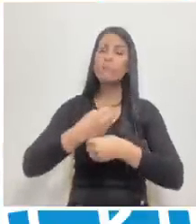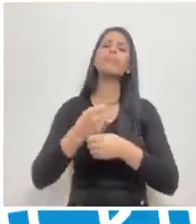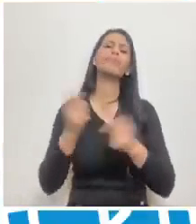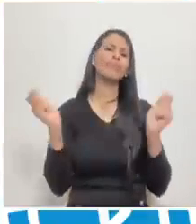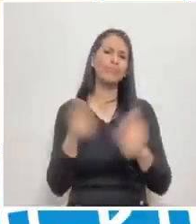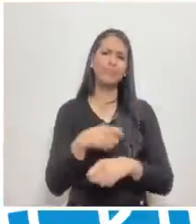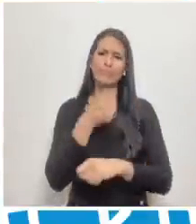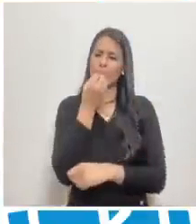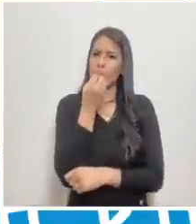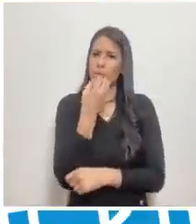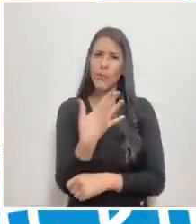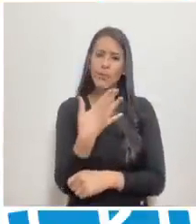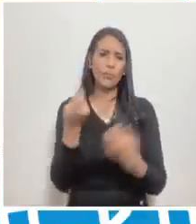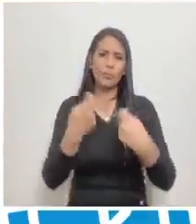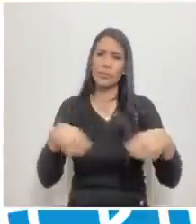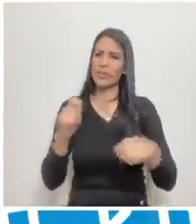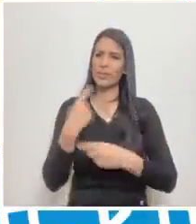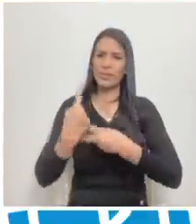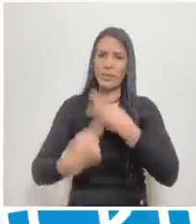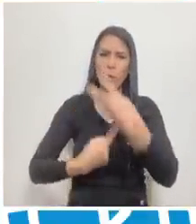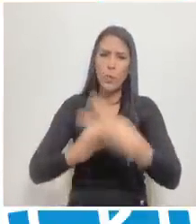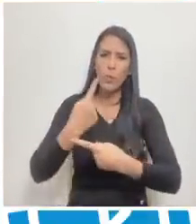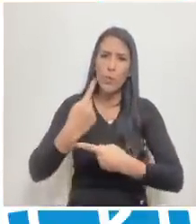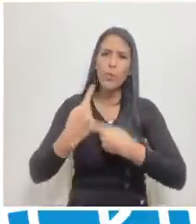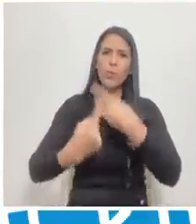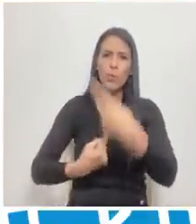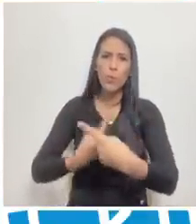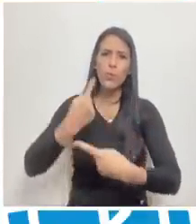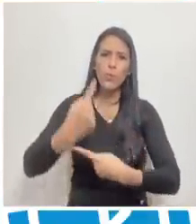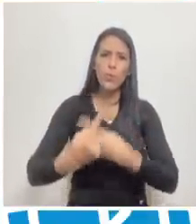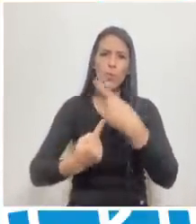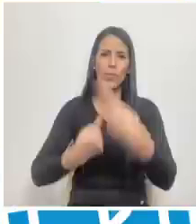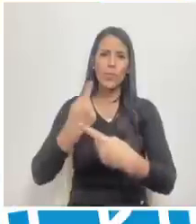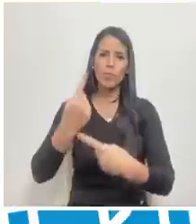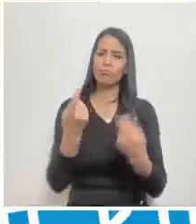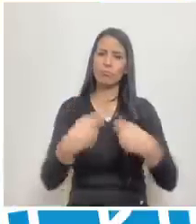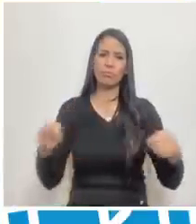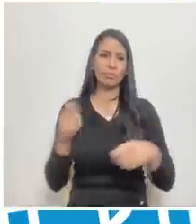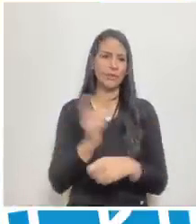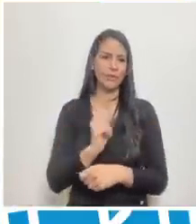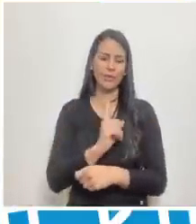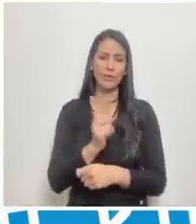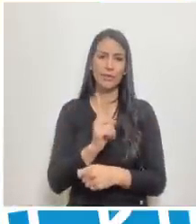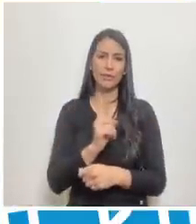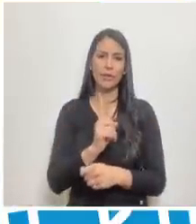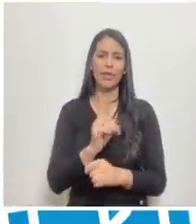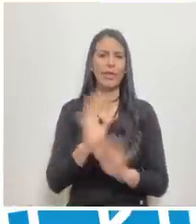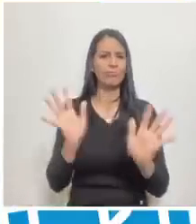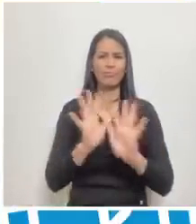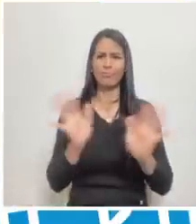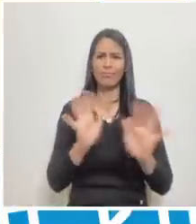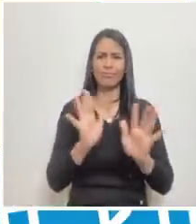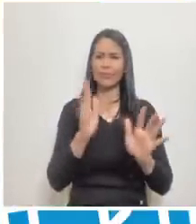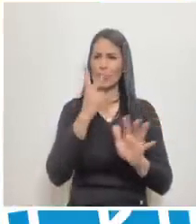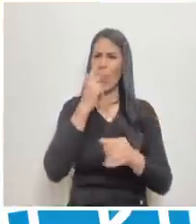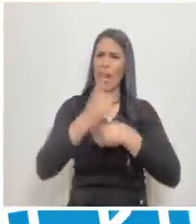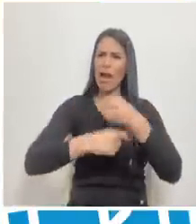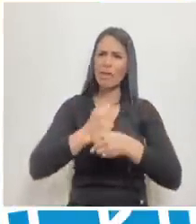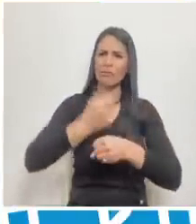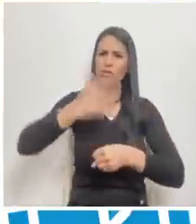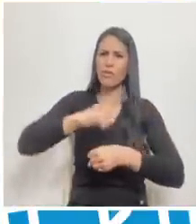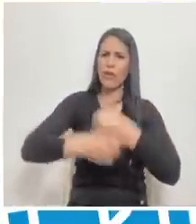esse é um primeiro ponto. Então, nada de pensar em todo ano ter Saeb, nem que